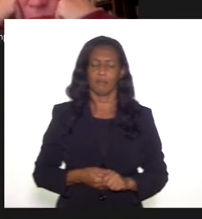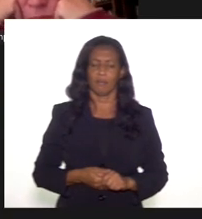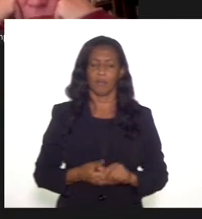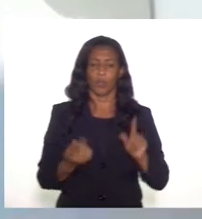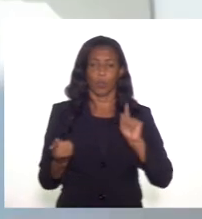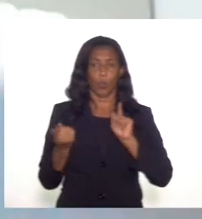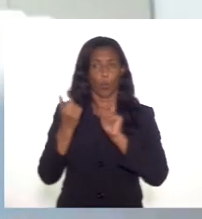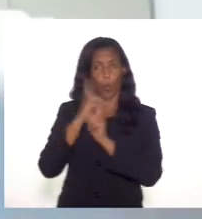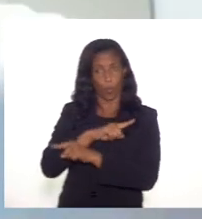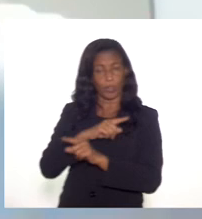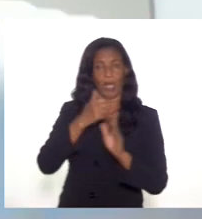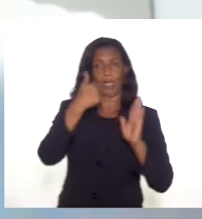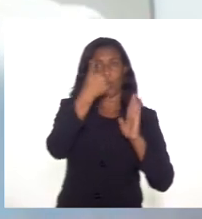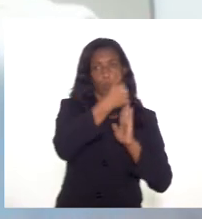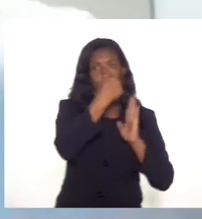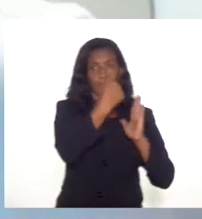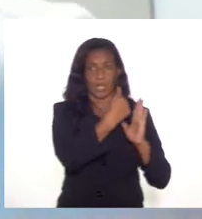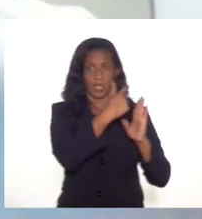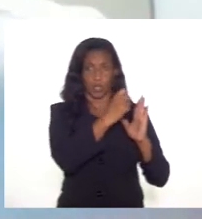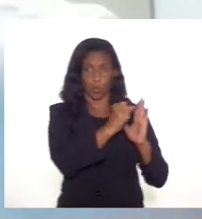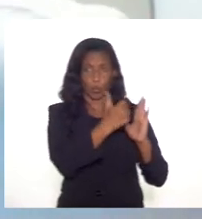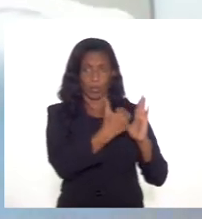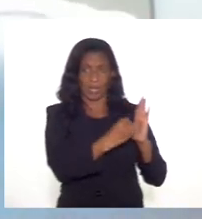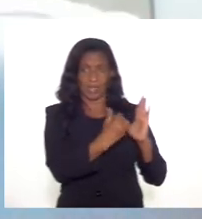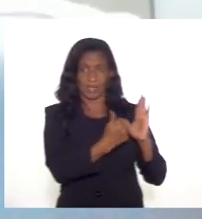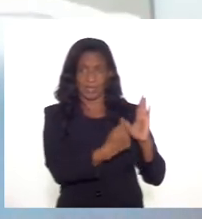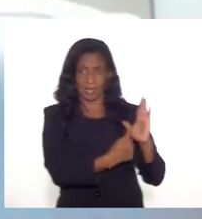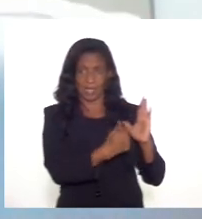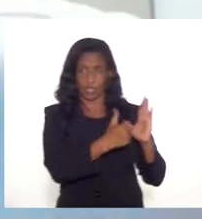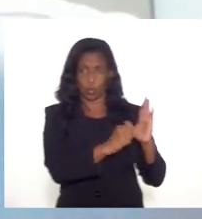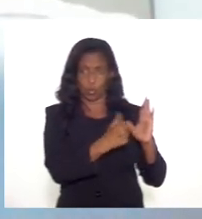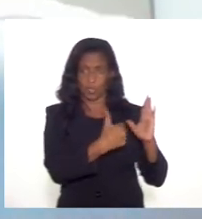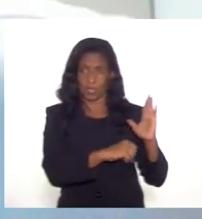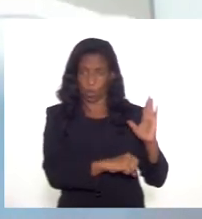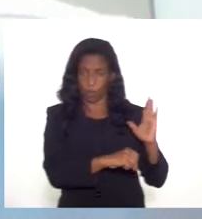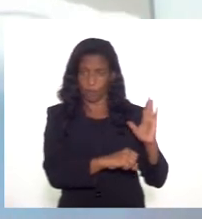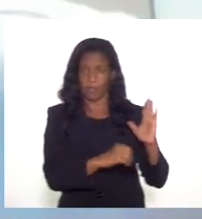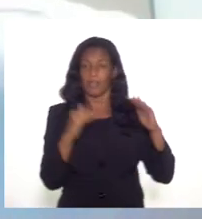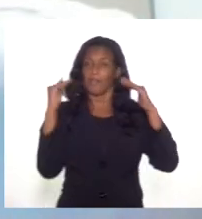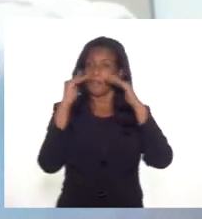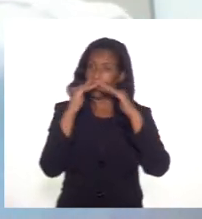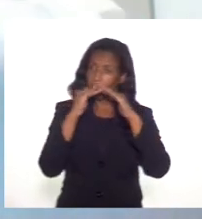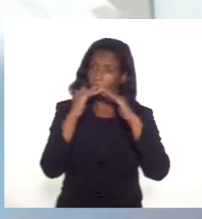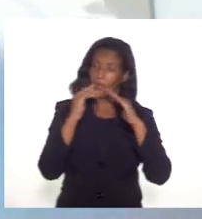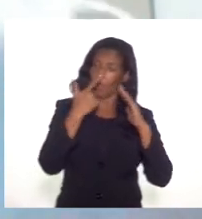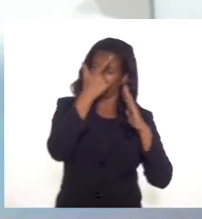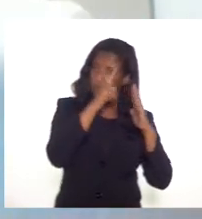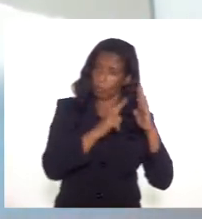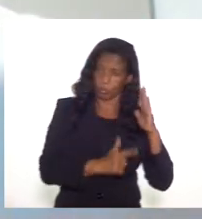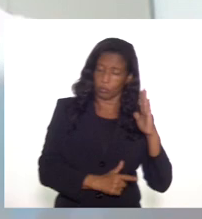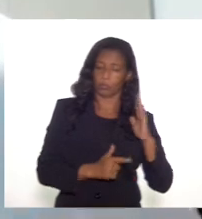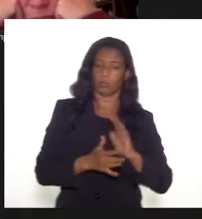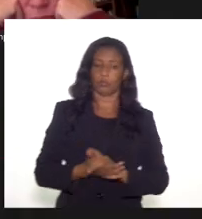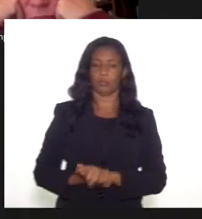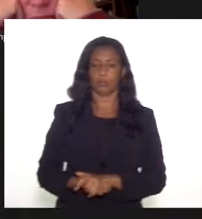Contrário às emendas 1, 7, 8, 10, 17, 18 e 19 e favorável às demais.